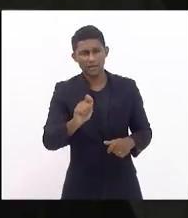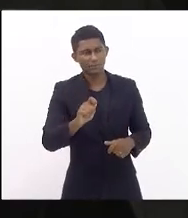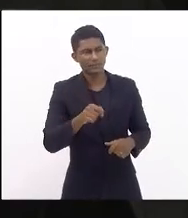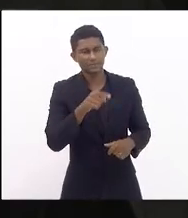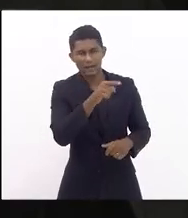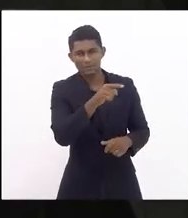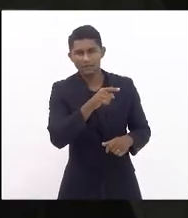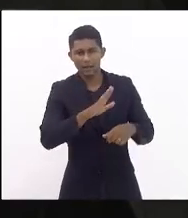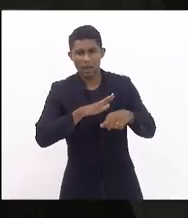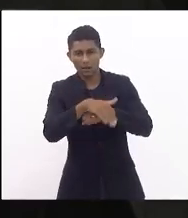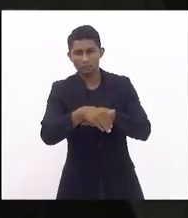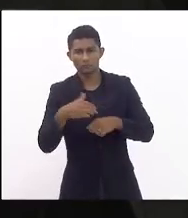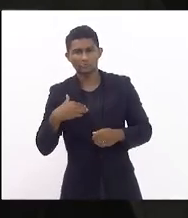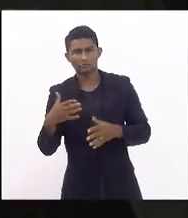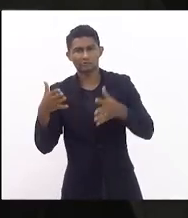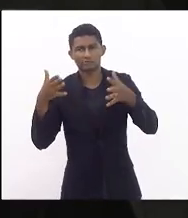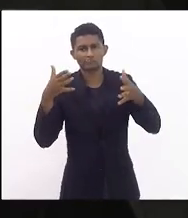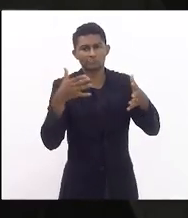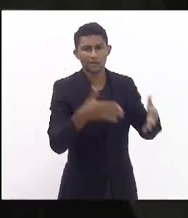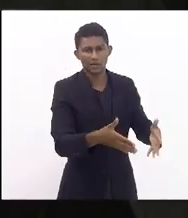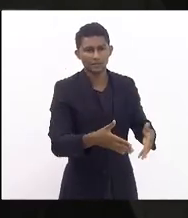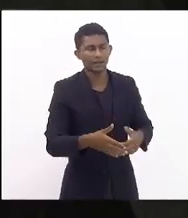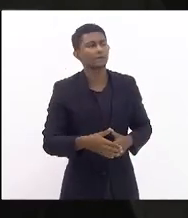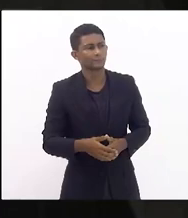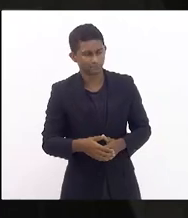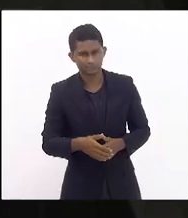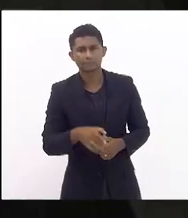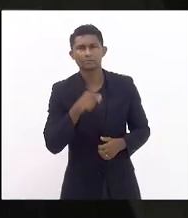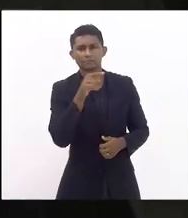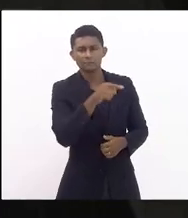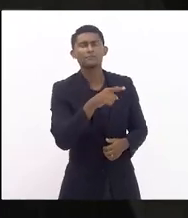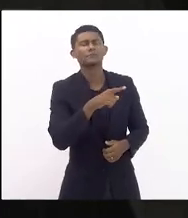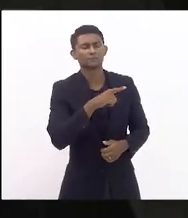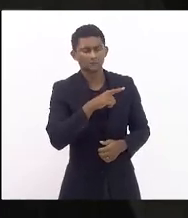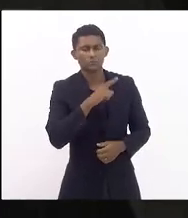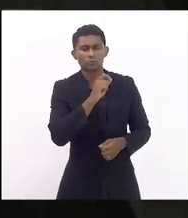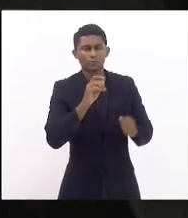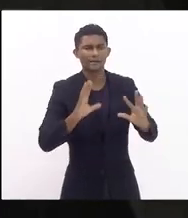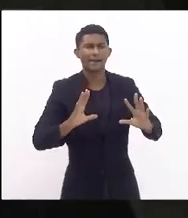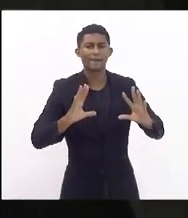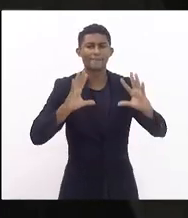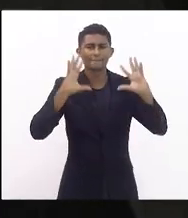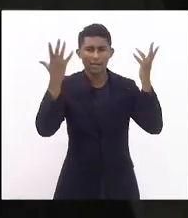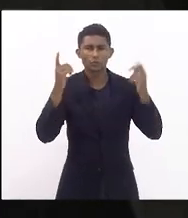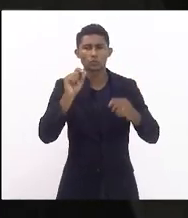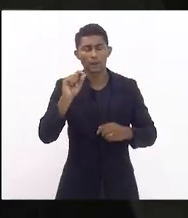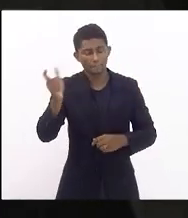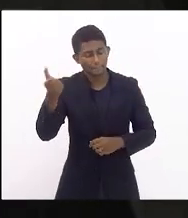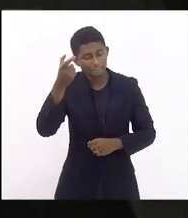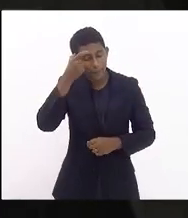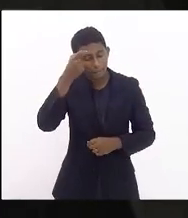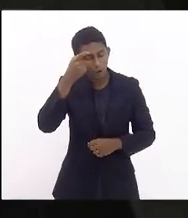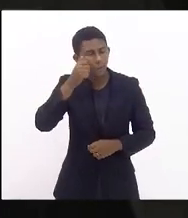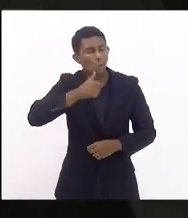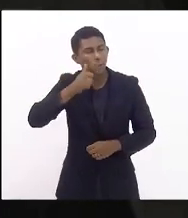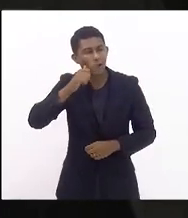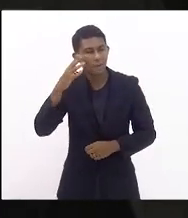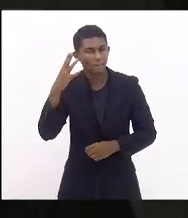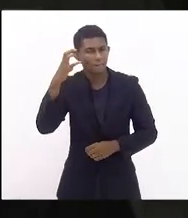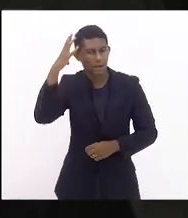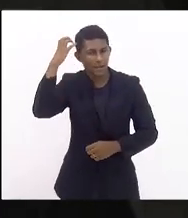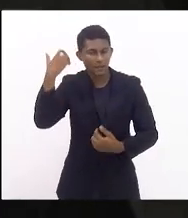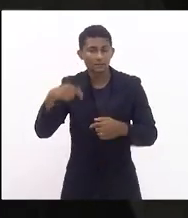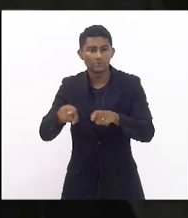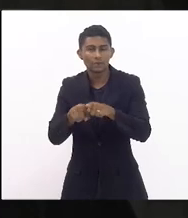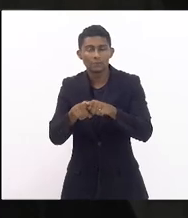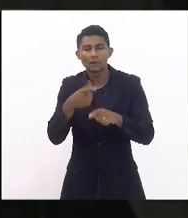uma atividade política, uma atividade, enfim, de memória, ou em memória a Marielle e ao Anderson. Mas eu